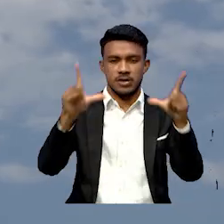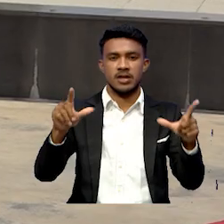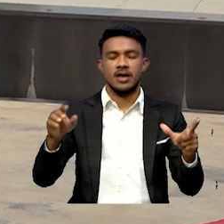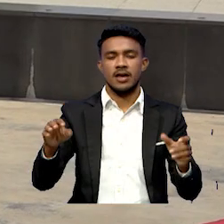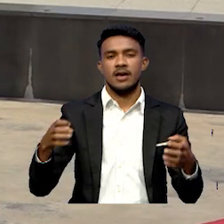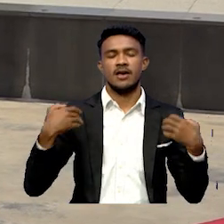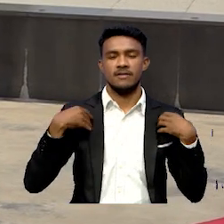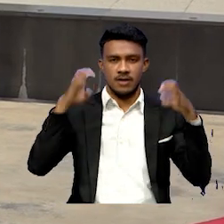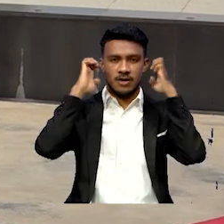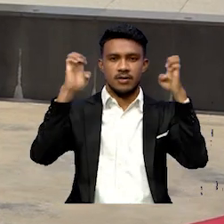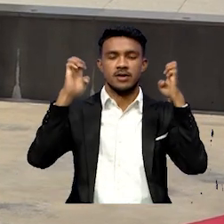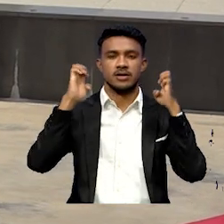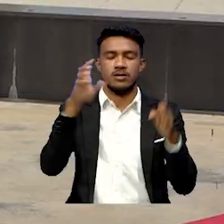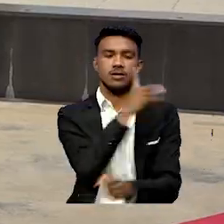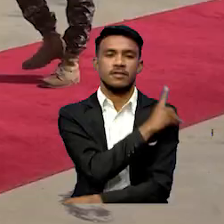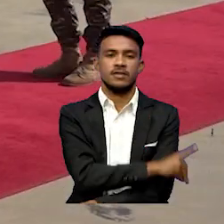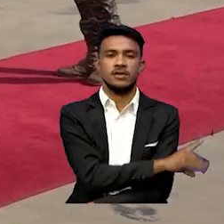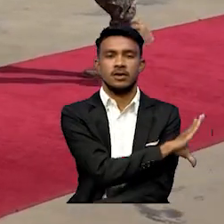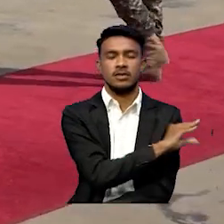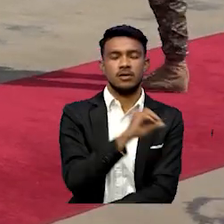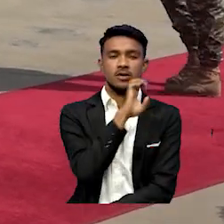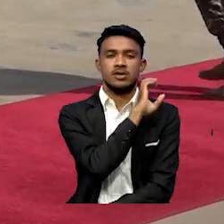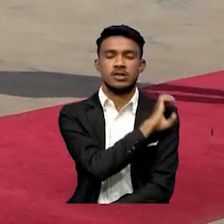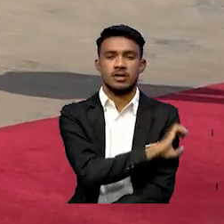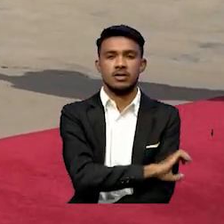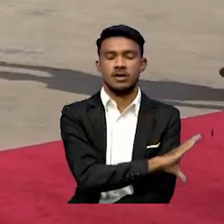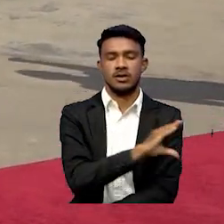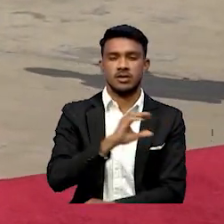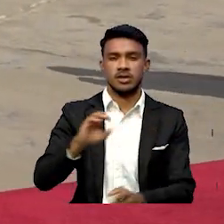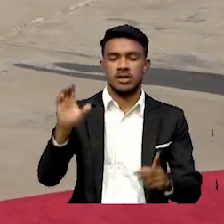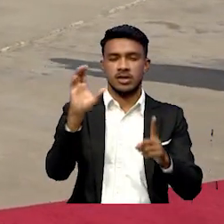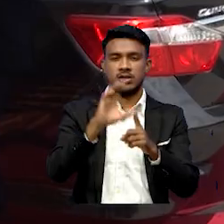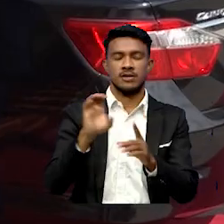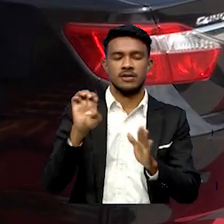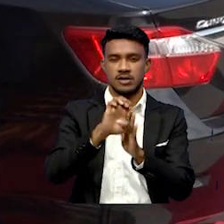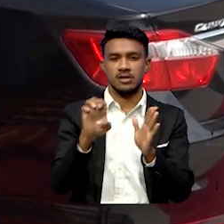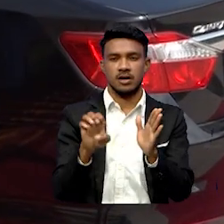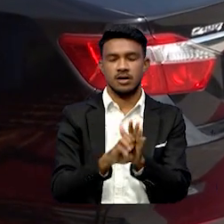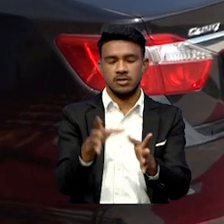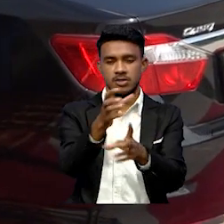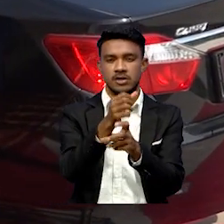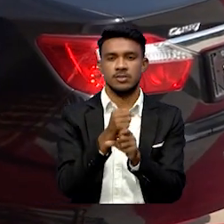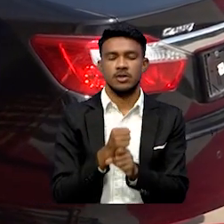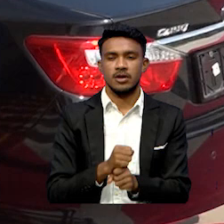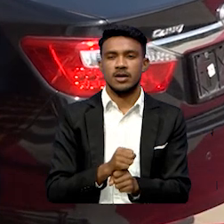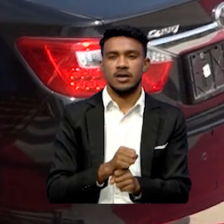nomos defesa, nos segurança. Antes né, se festaram simona carta credencial, Rússia embaixador